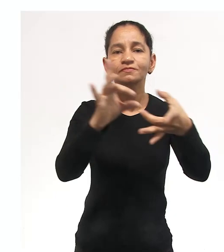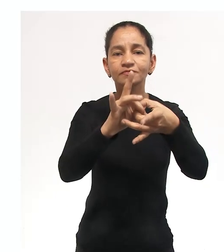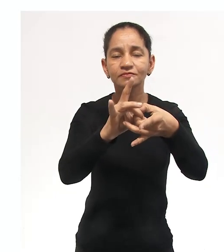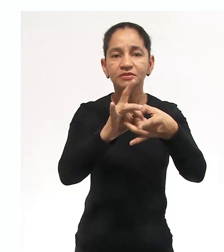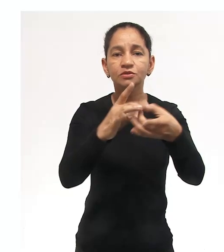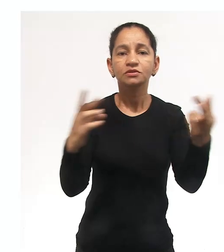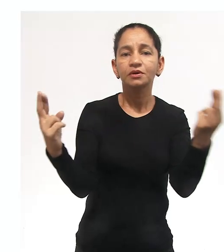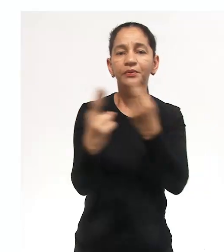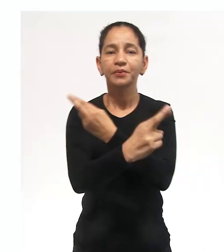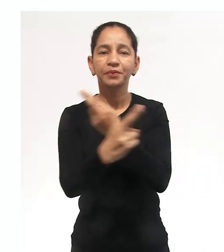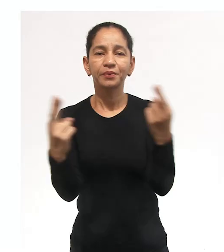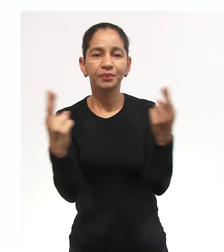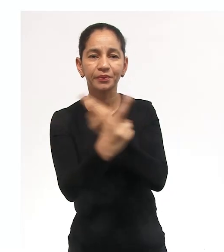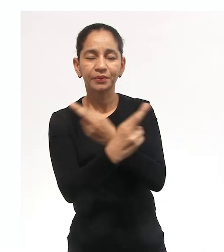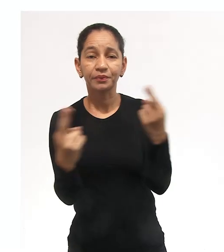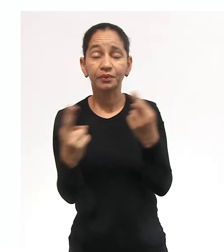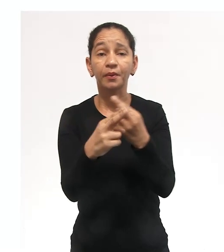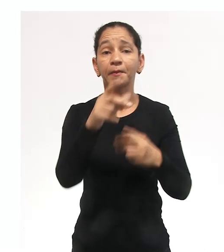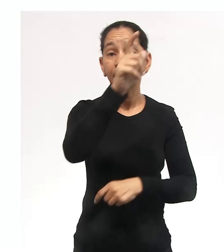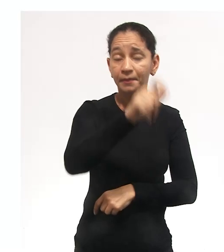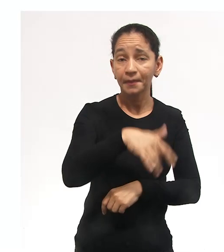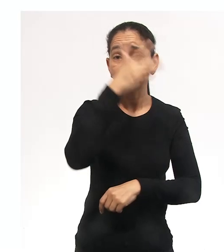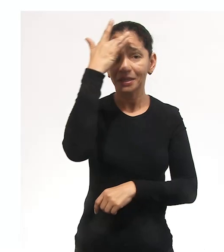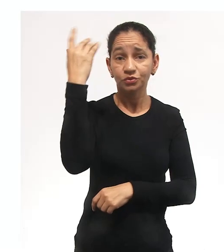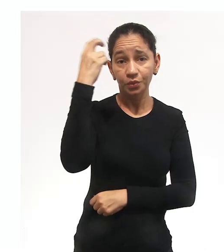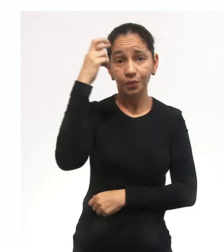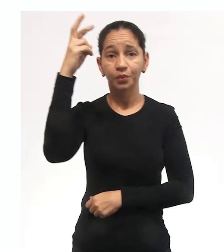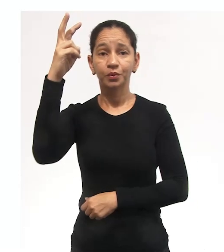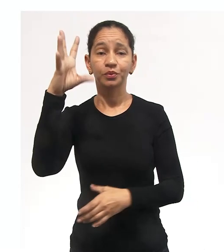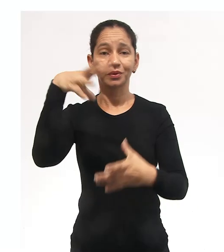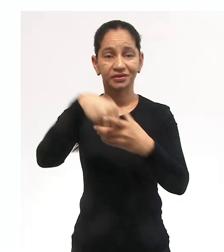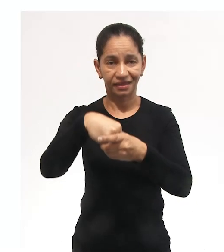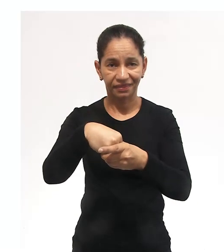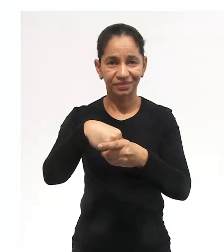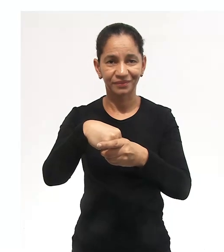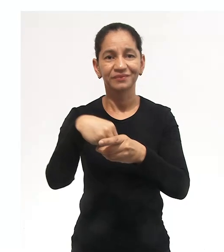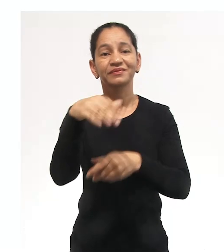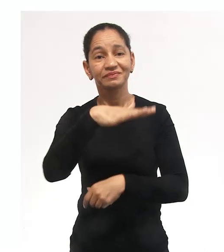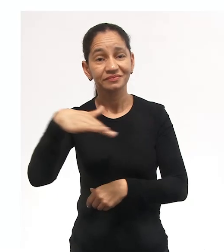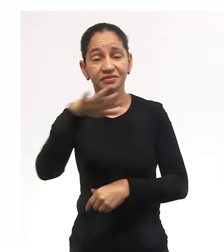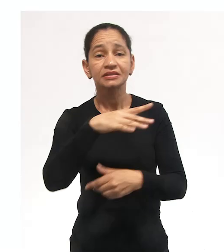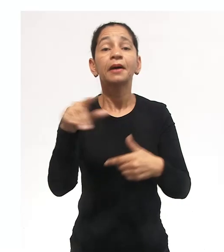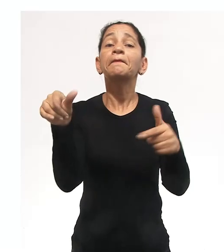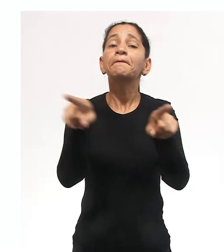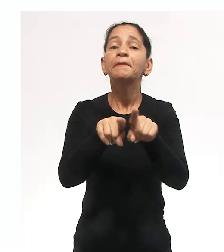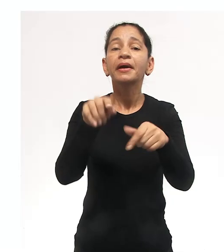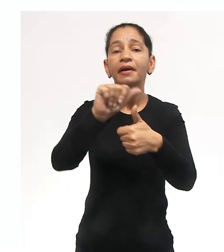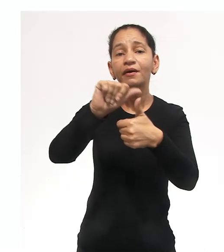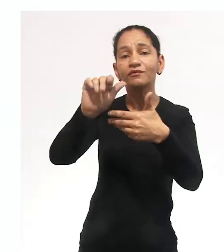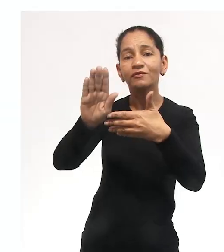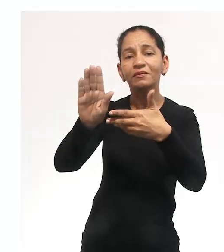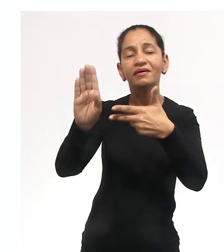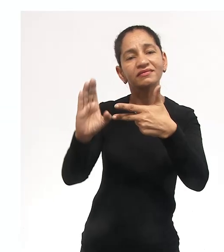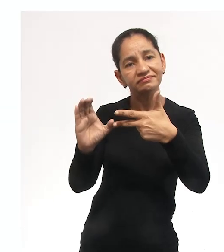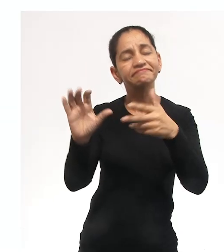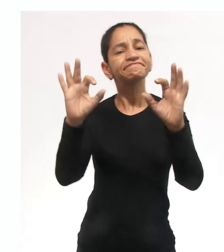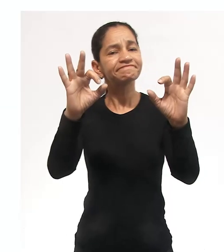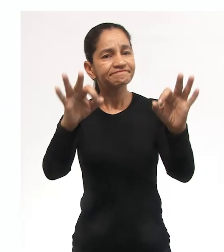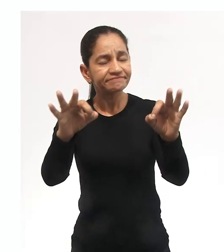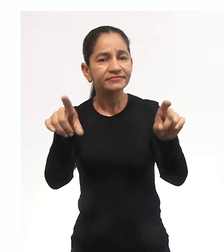mediadora das interações sujeito-cultura, alfabetização e letramento,